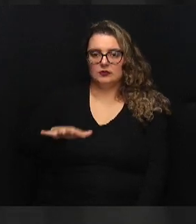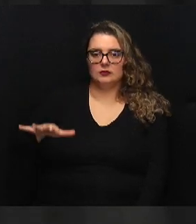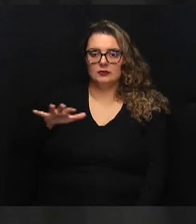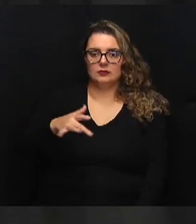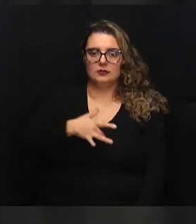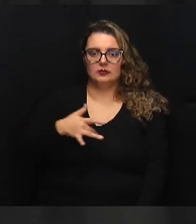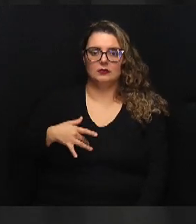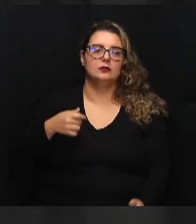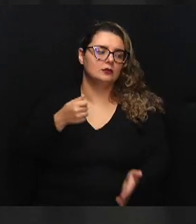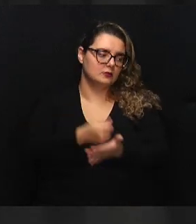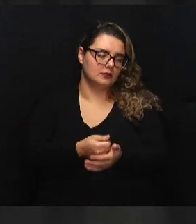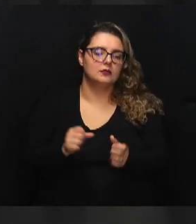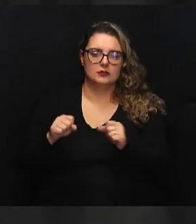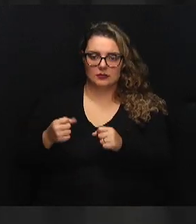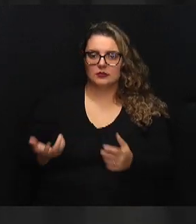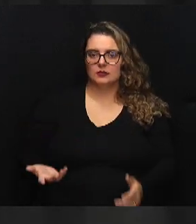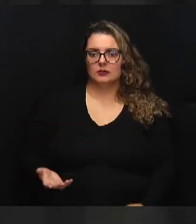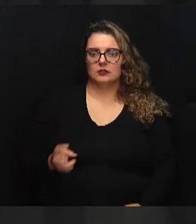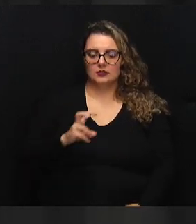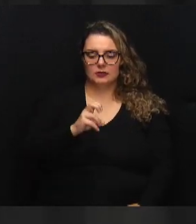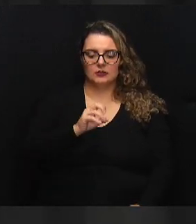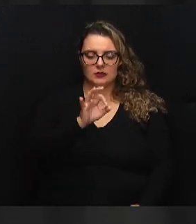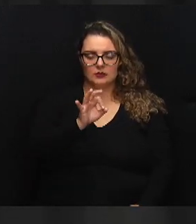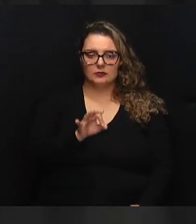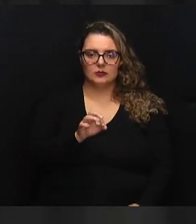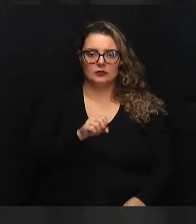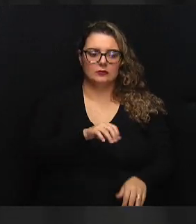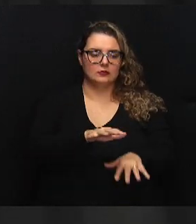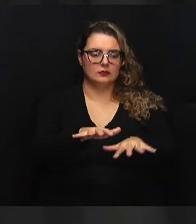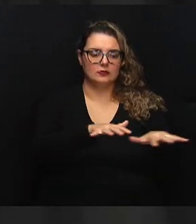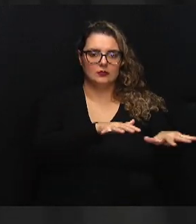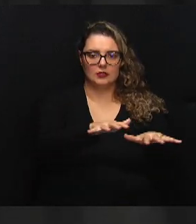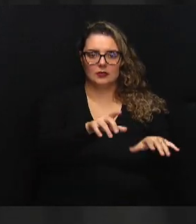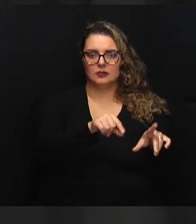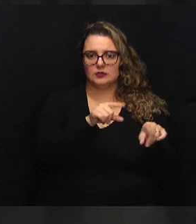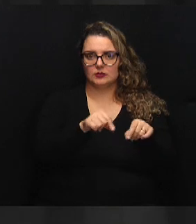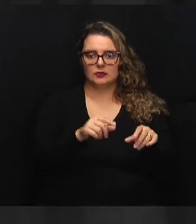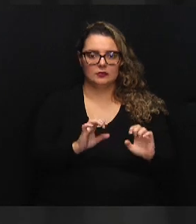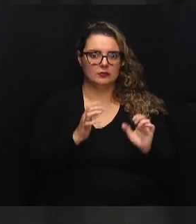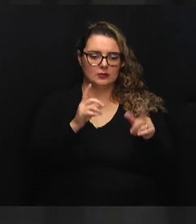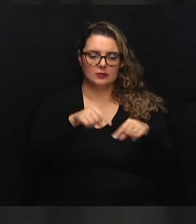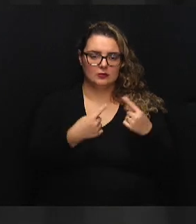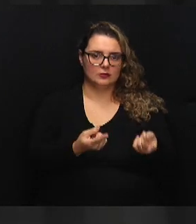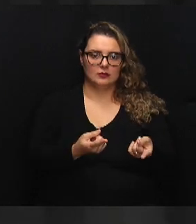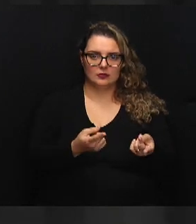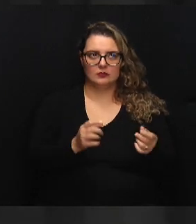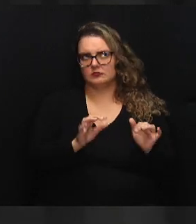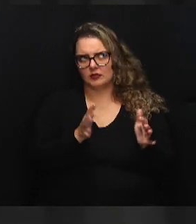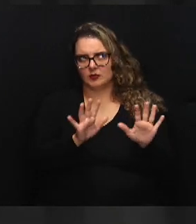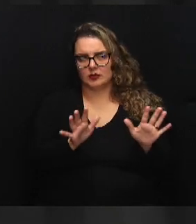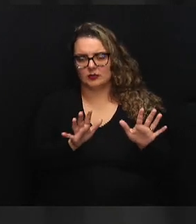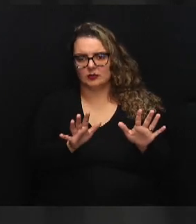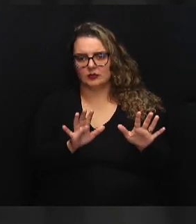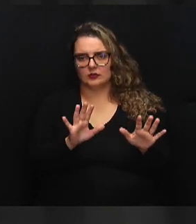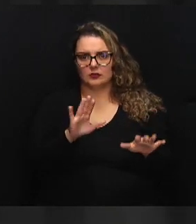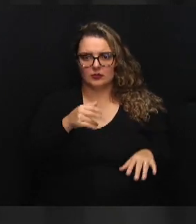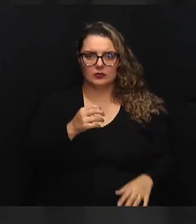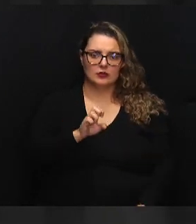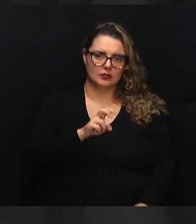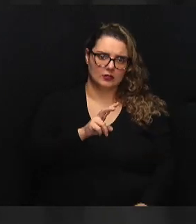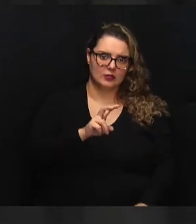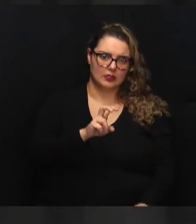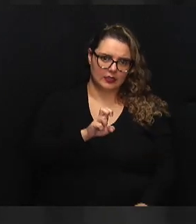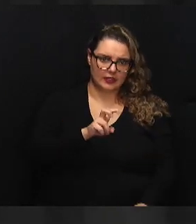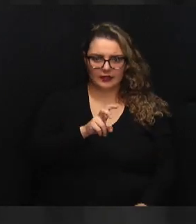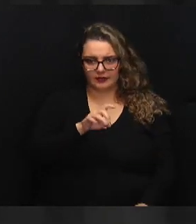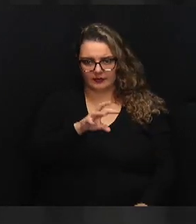saúde, é obrigatório. E 50% você direciona para outros eventos, eventos não, quando eu falo eventos eu estou falando... Outras